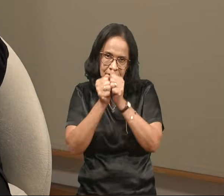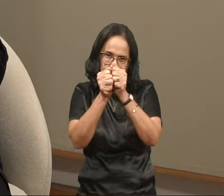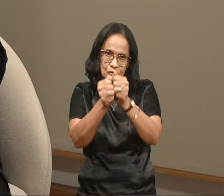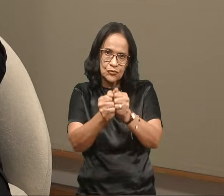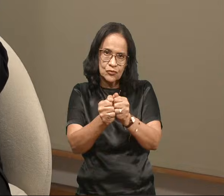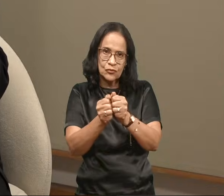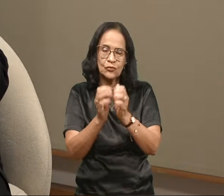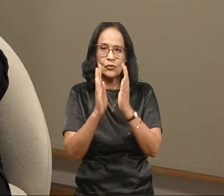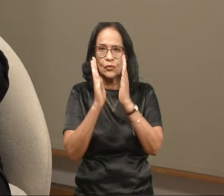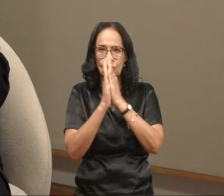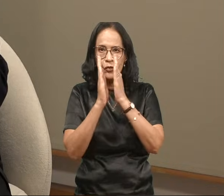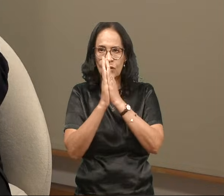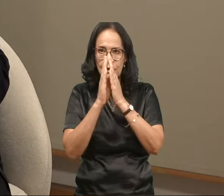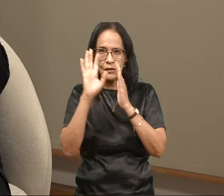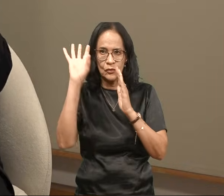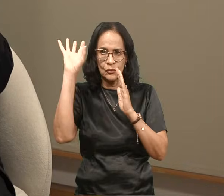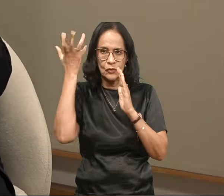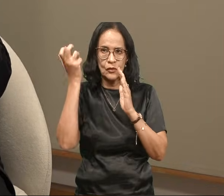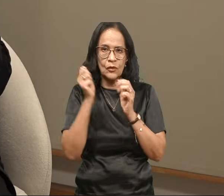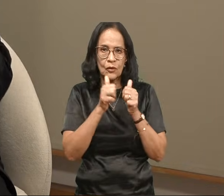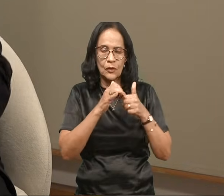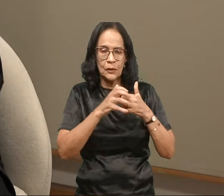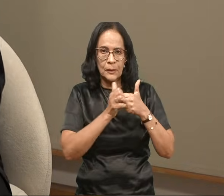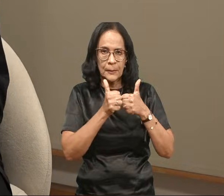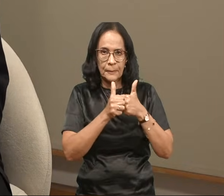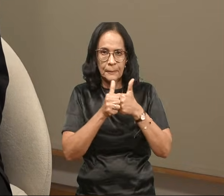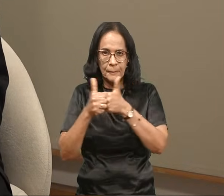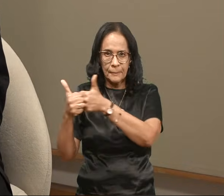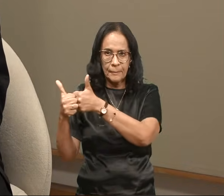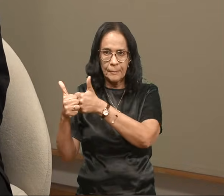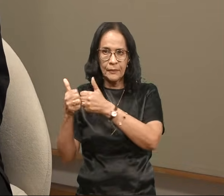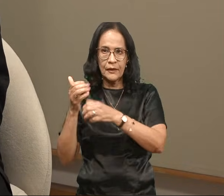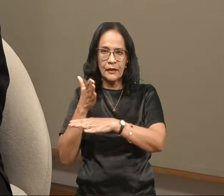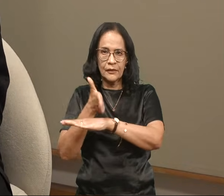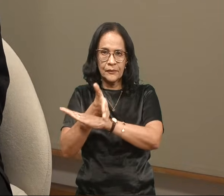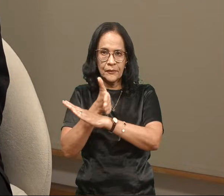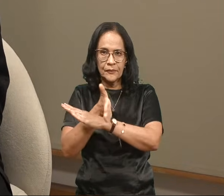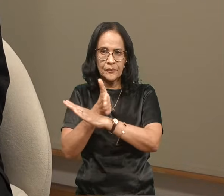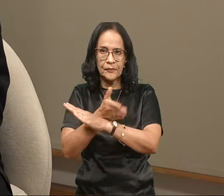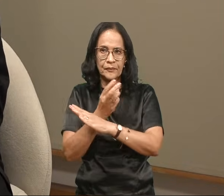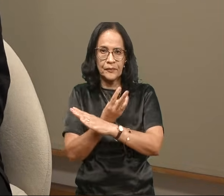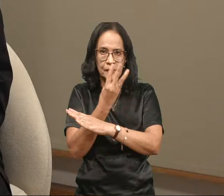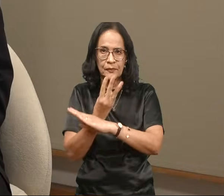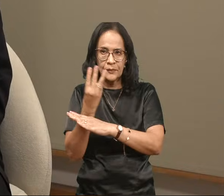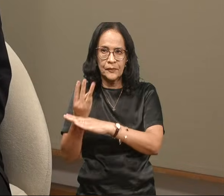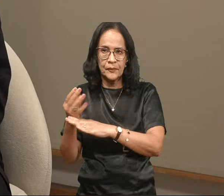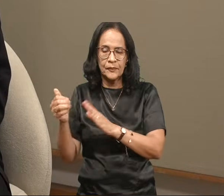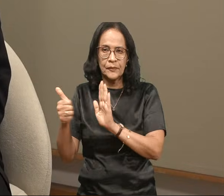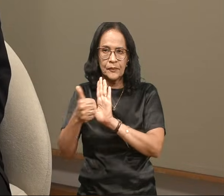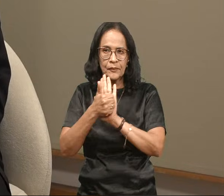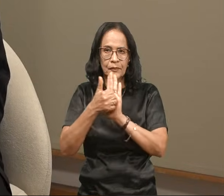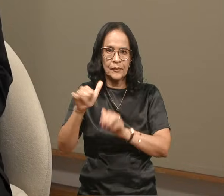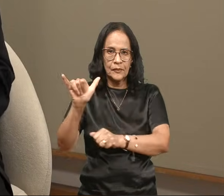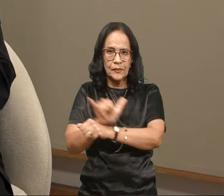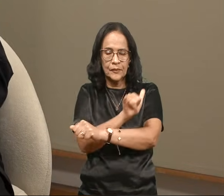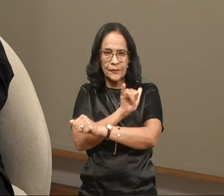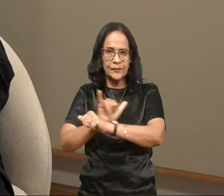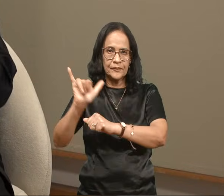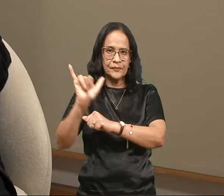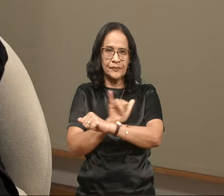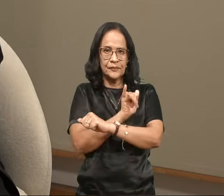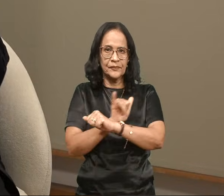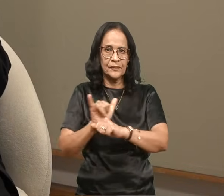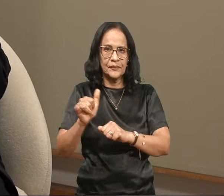aqui que você queira acompanhamento na igreja. Então, acesse o nosso PIB Online, é a nossa ferramenta de você